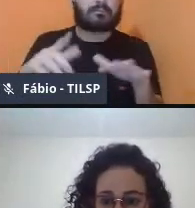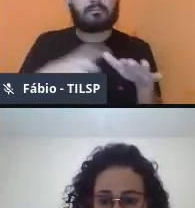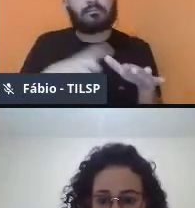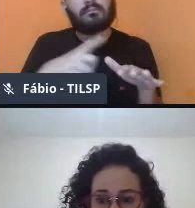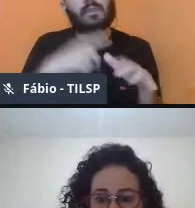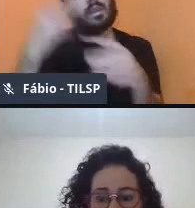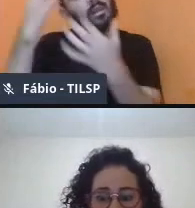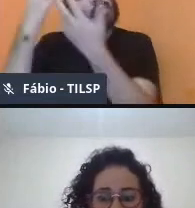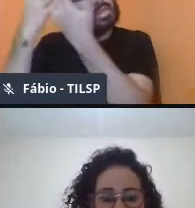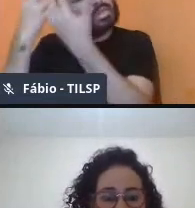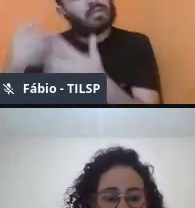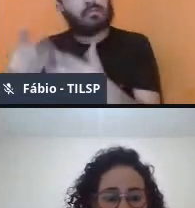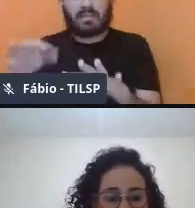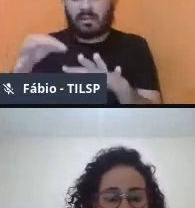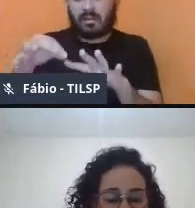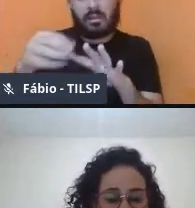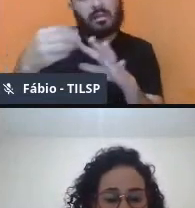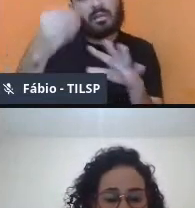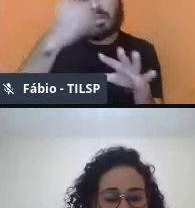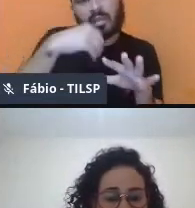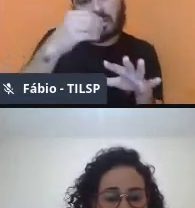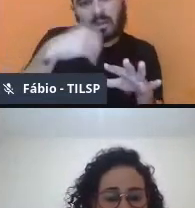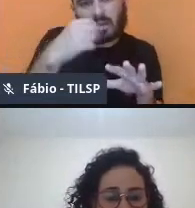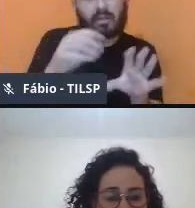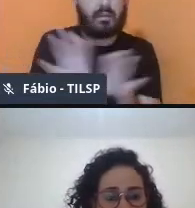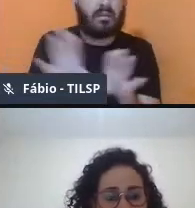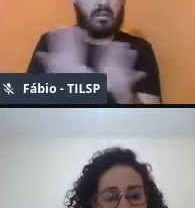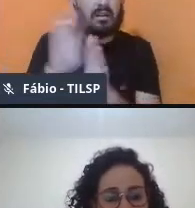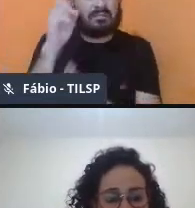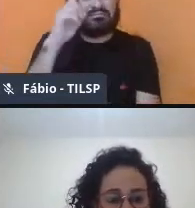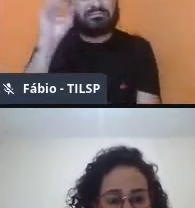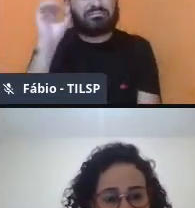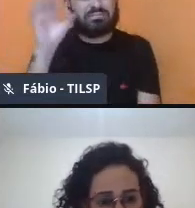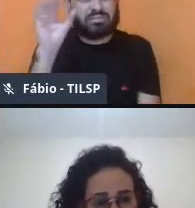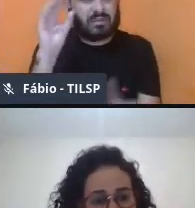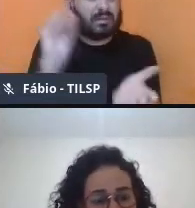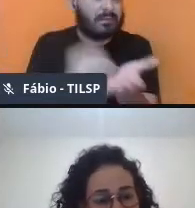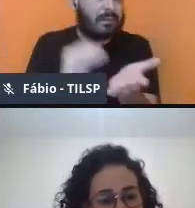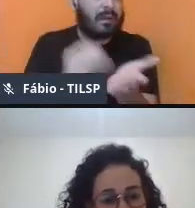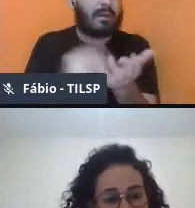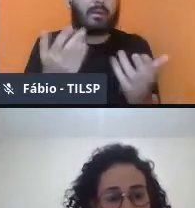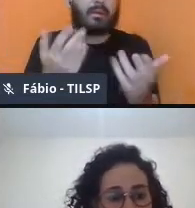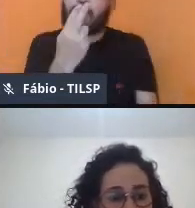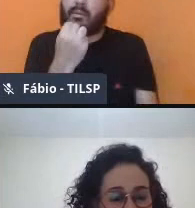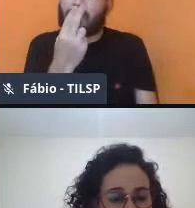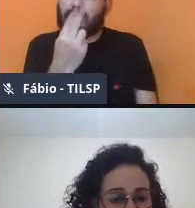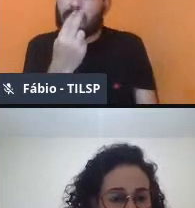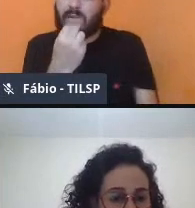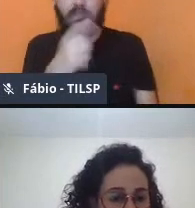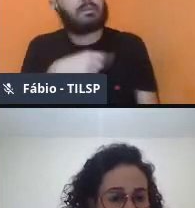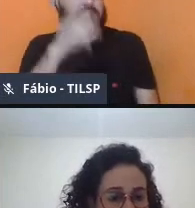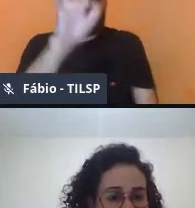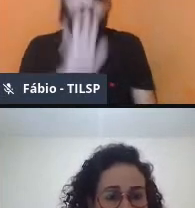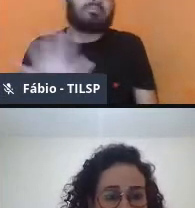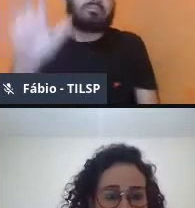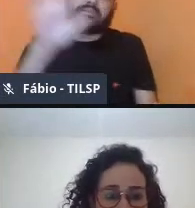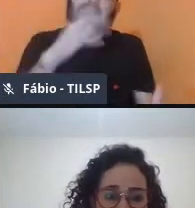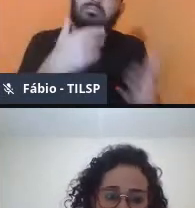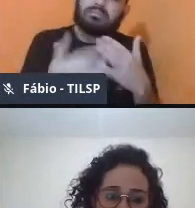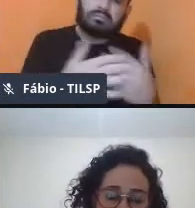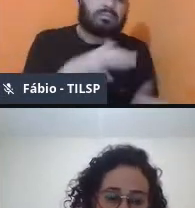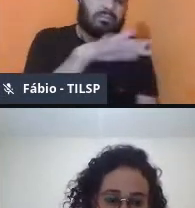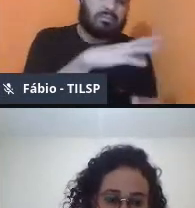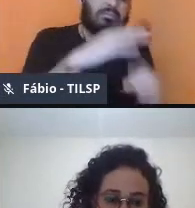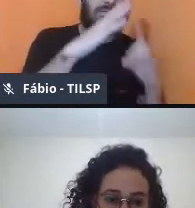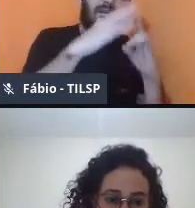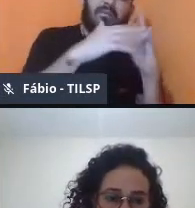uma unha fraca, uma enxaqueca, é a falta de um nutriente. Eu digo isso para o público em geral, tanto vegetarianos